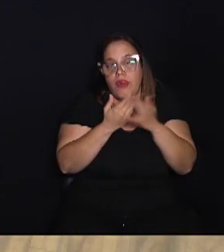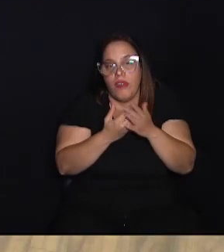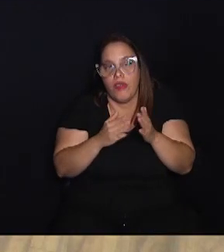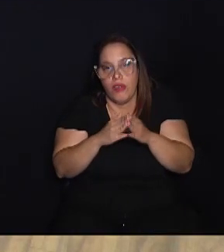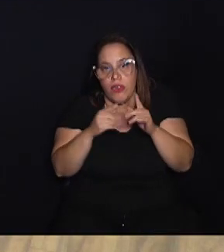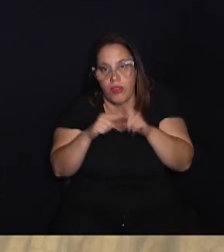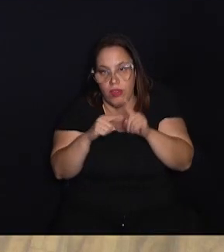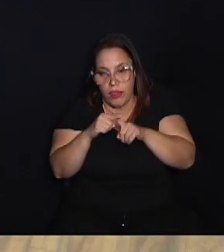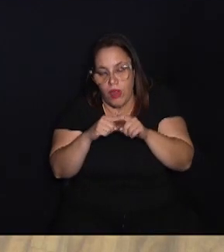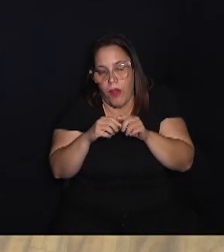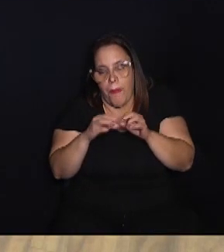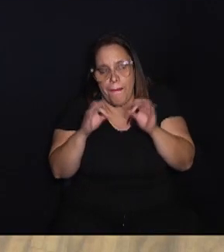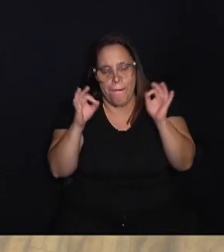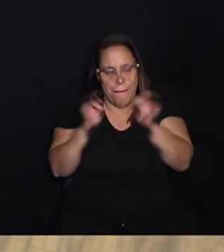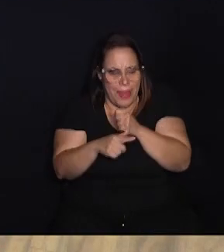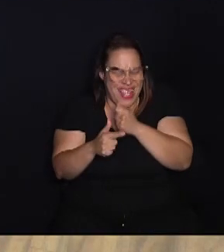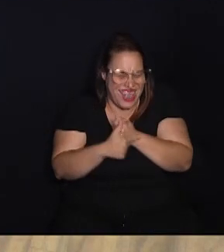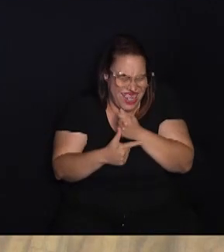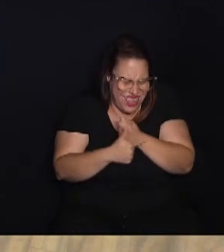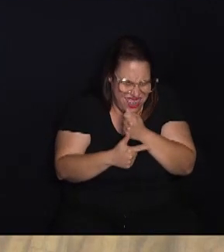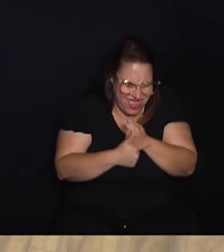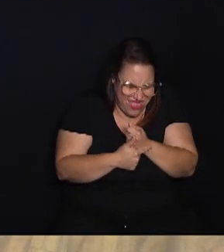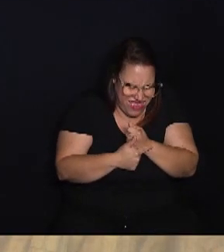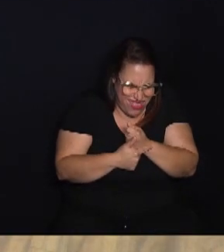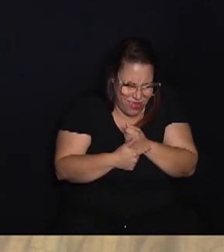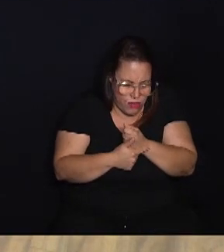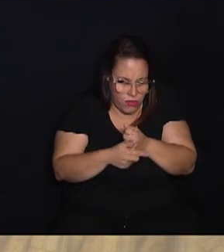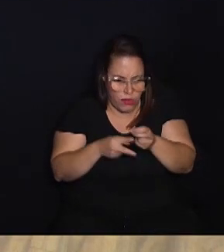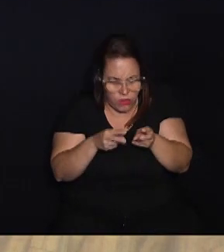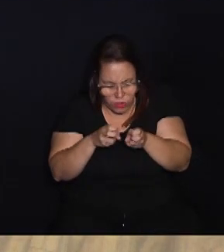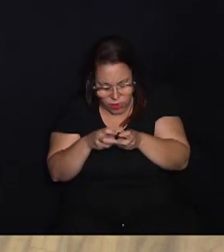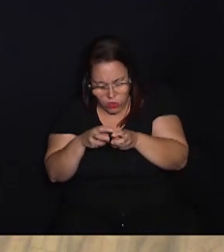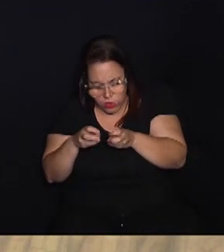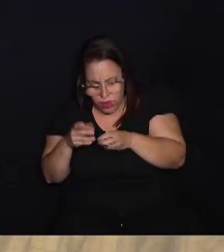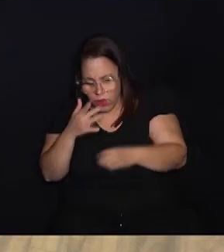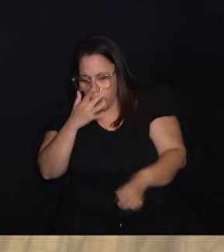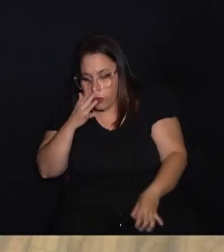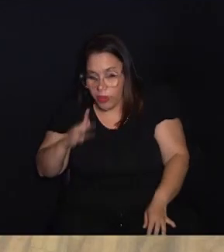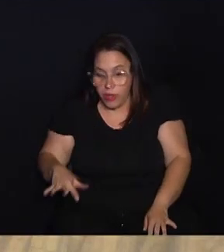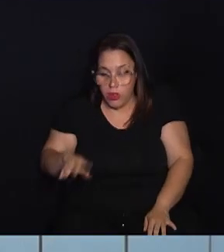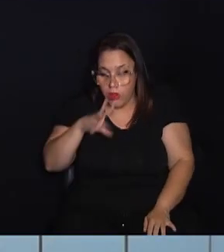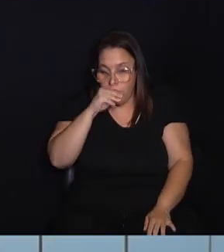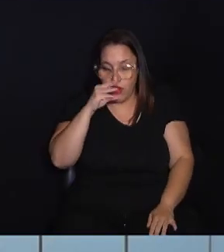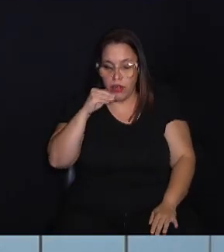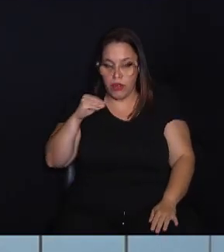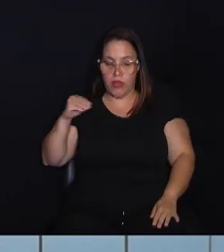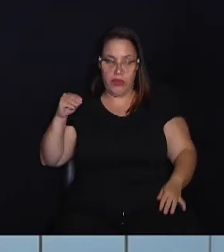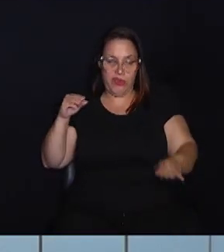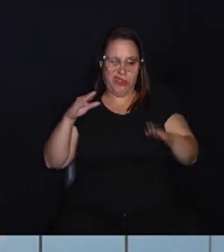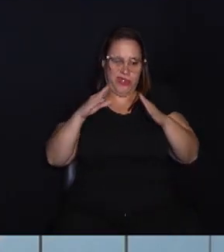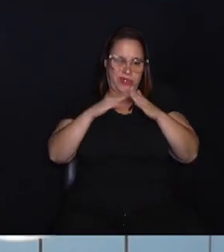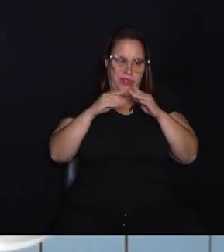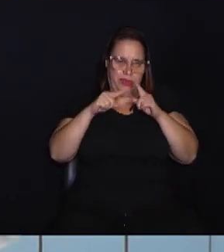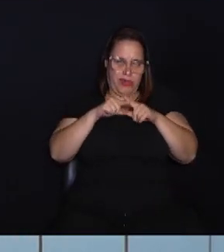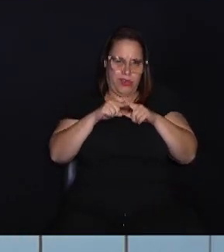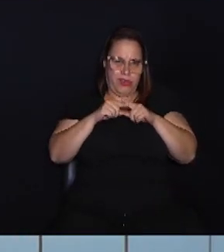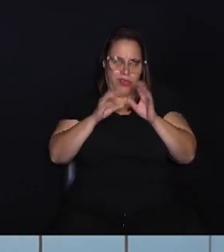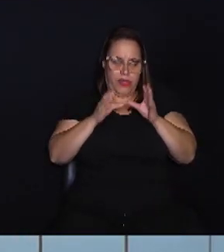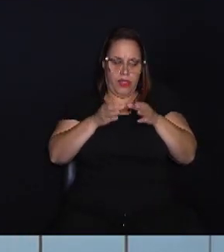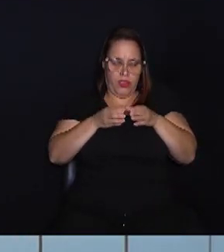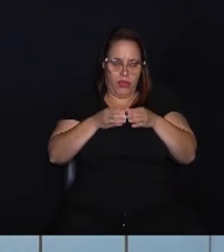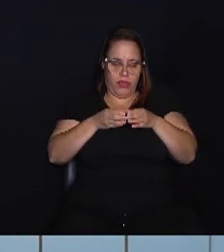acho que tem um papel fundamental. A gente percebe que crianças, adolescentes que frequentam igreja, que têm